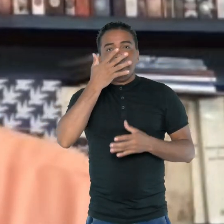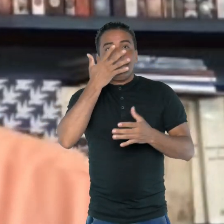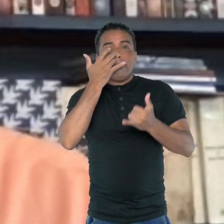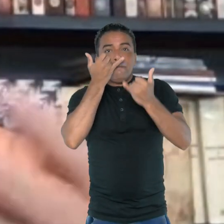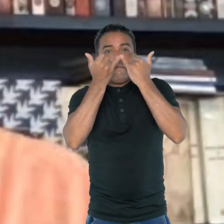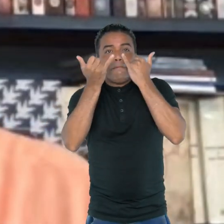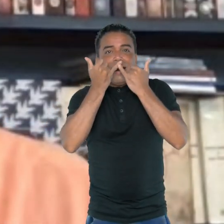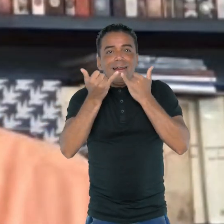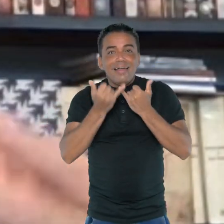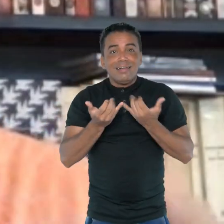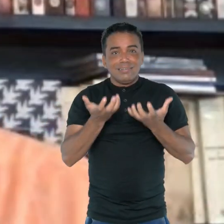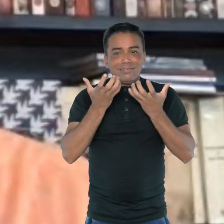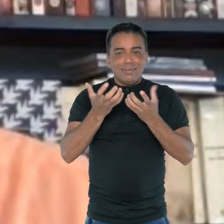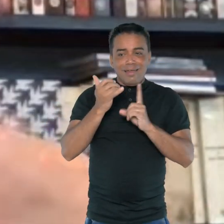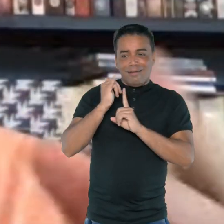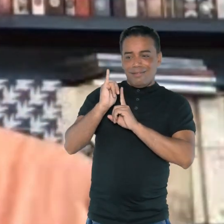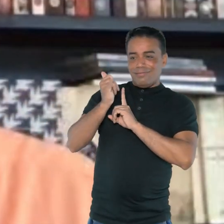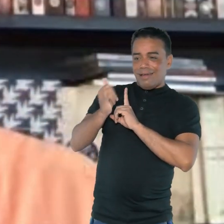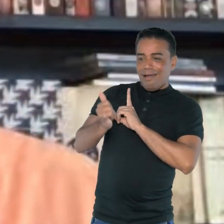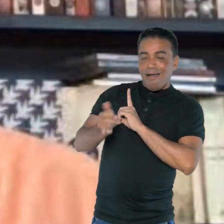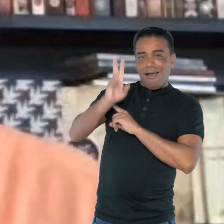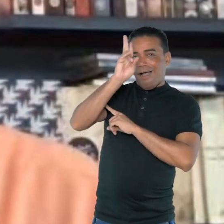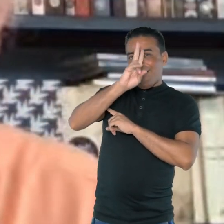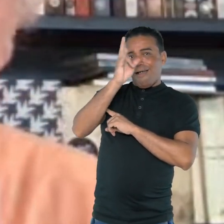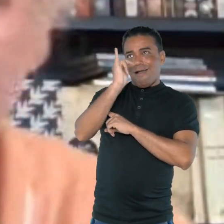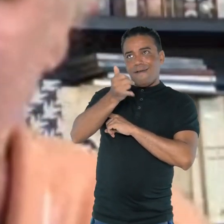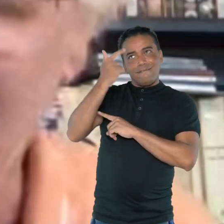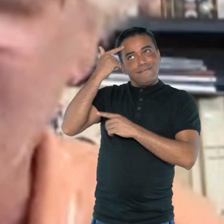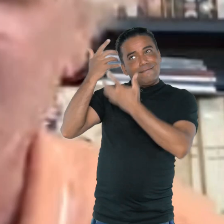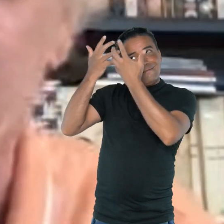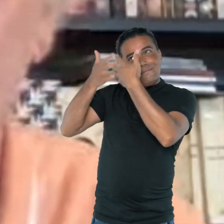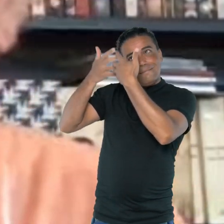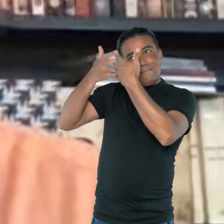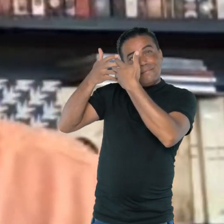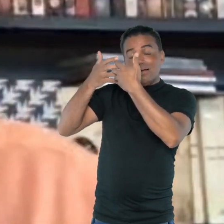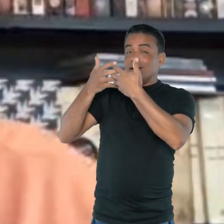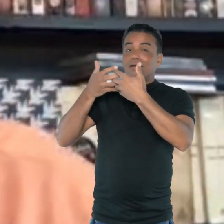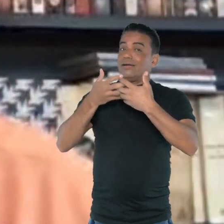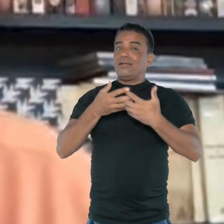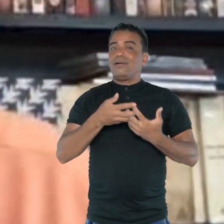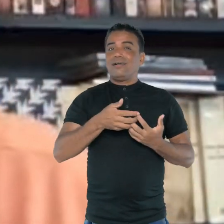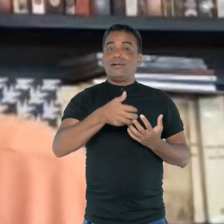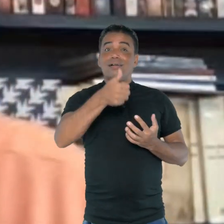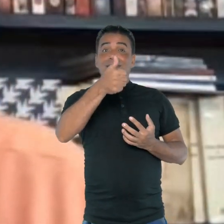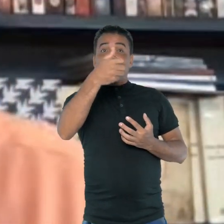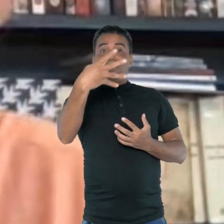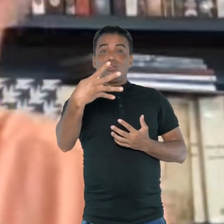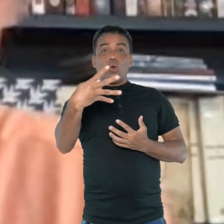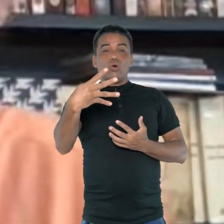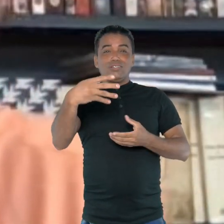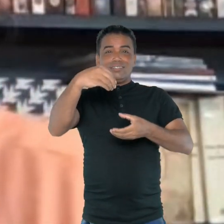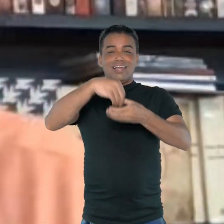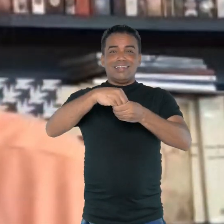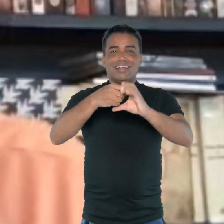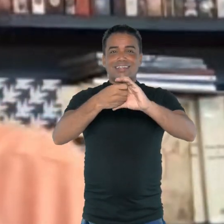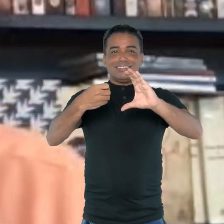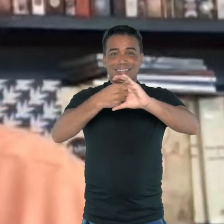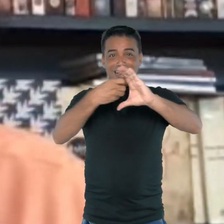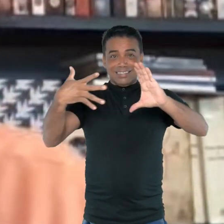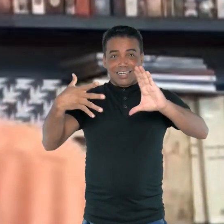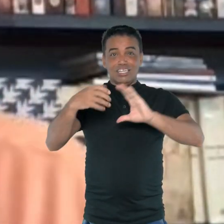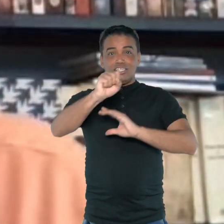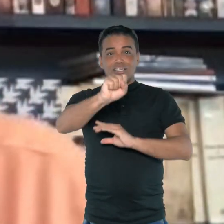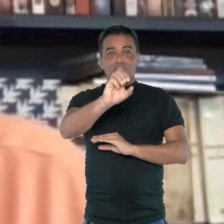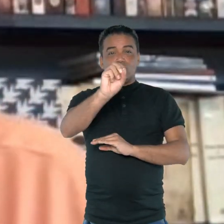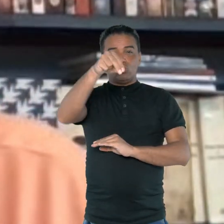você quer narrar, contar, refletir, não cabe nos 14 versos do soneto. Imagina o Haikai, que